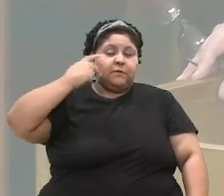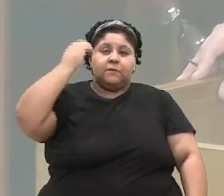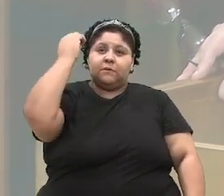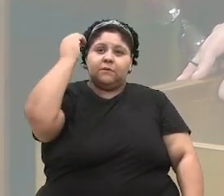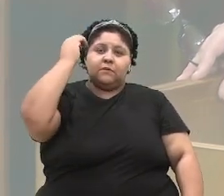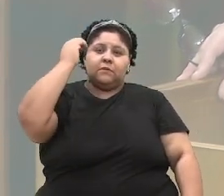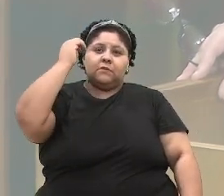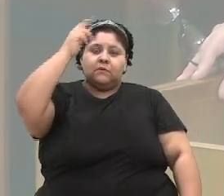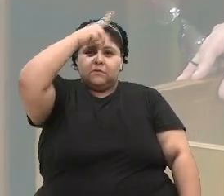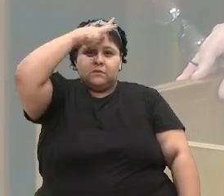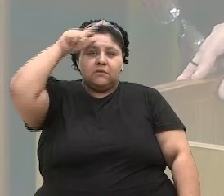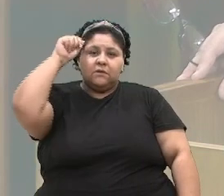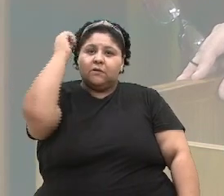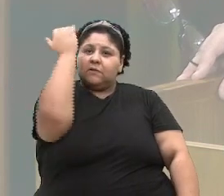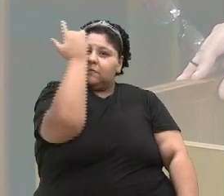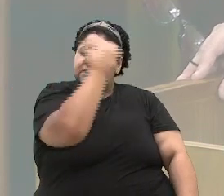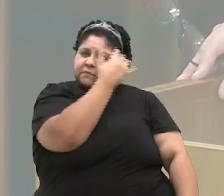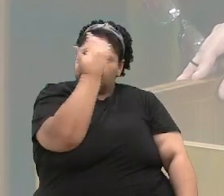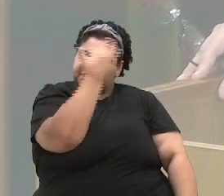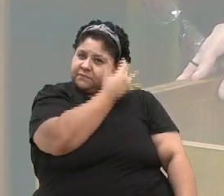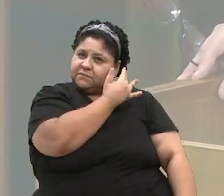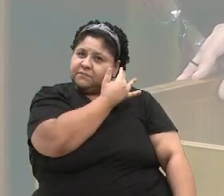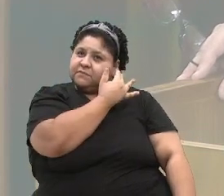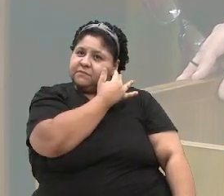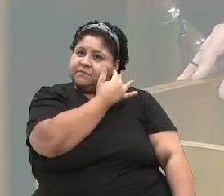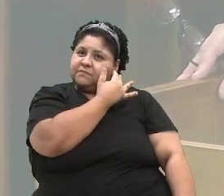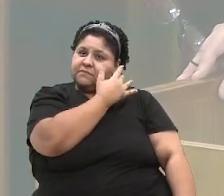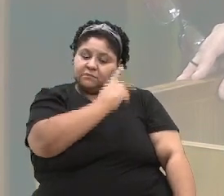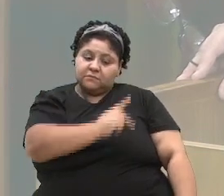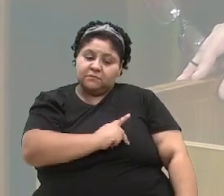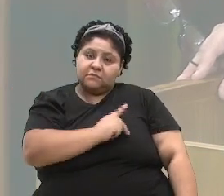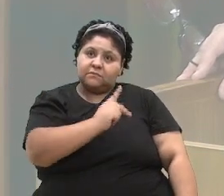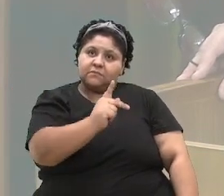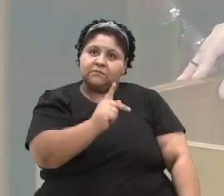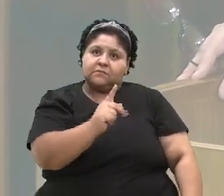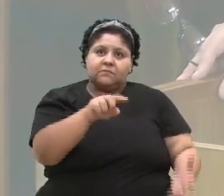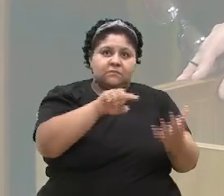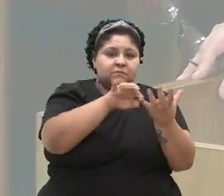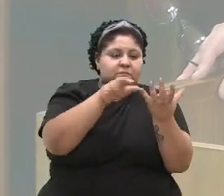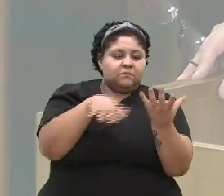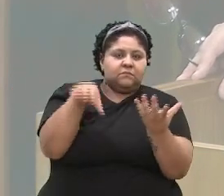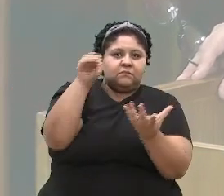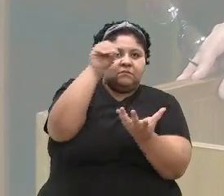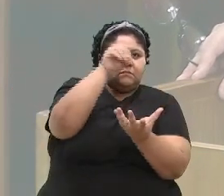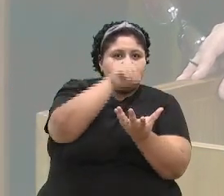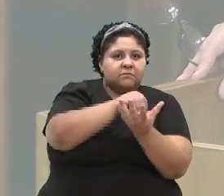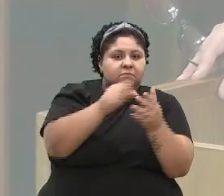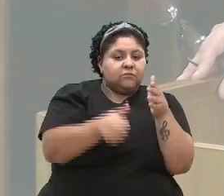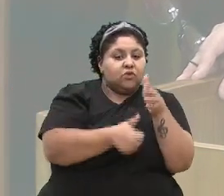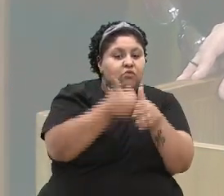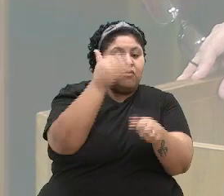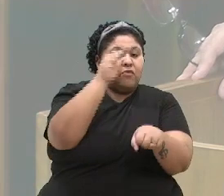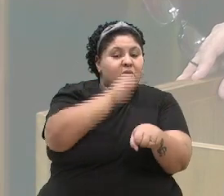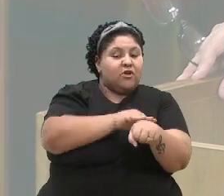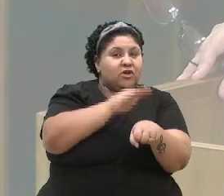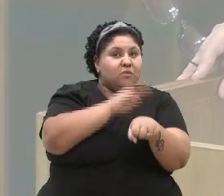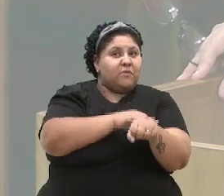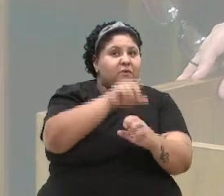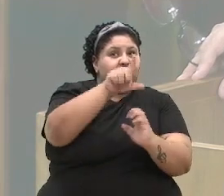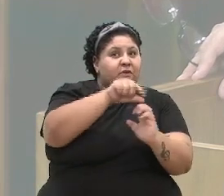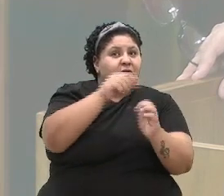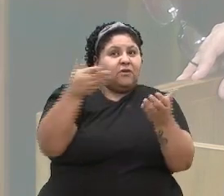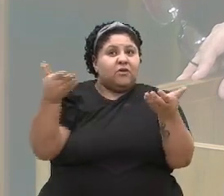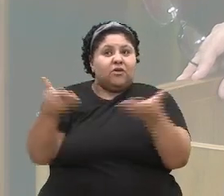Prefeito Adilode Domênico, presidente da Codeca, nos melhores momentos da Codeca, que hoje